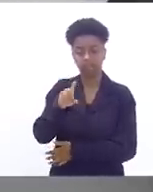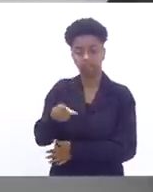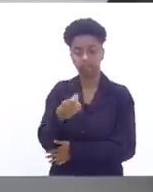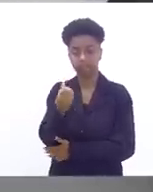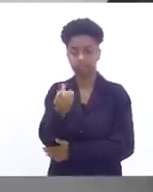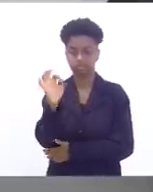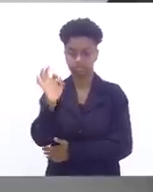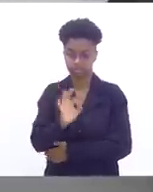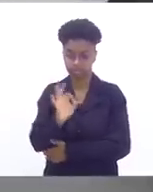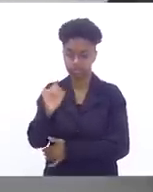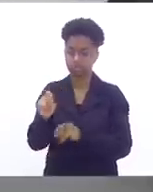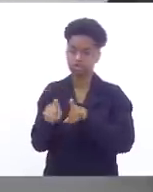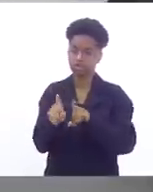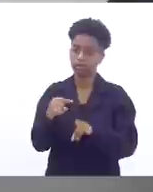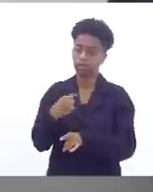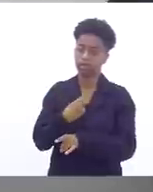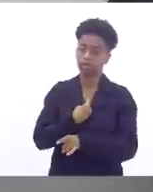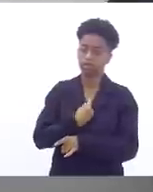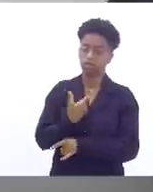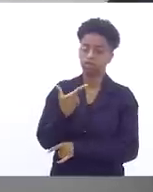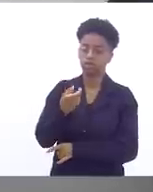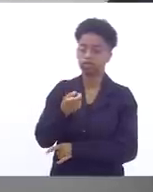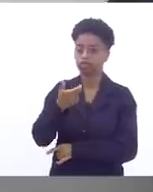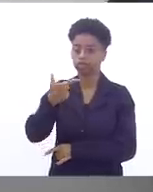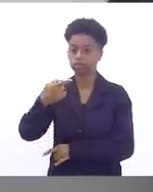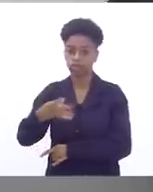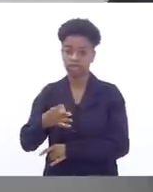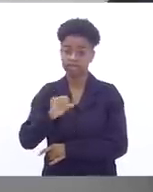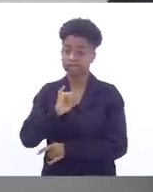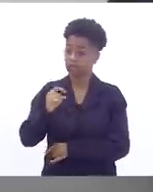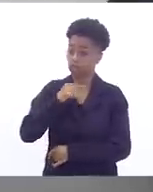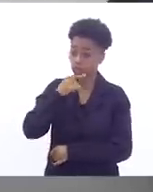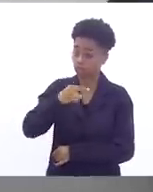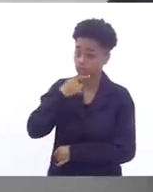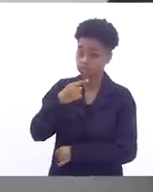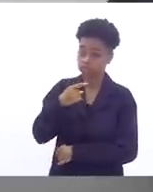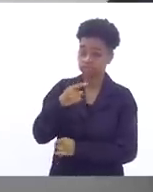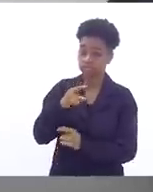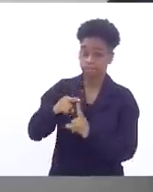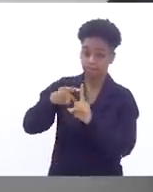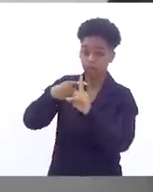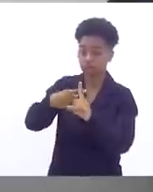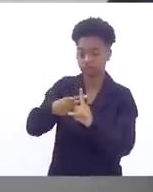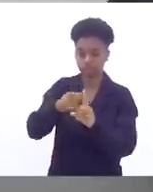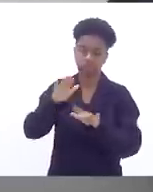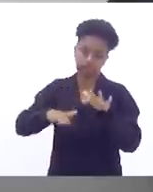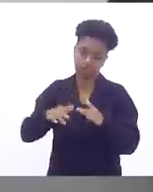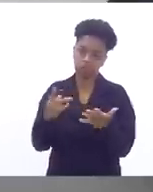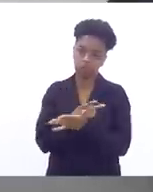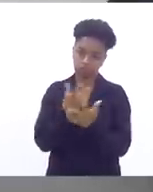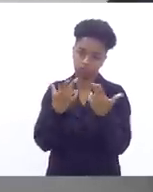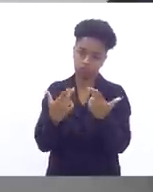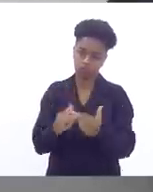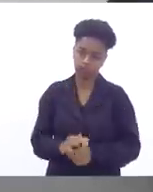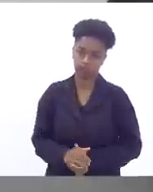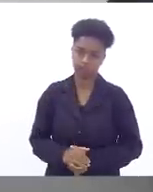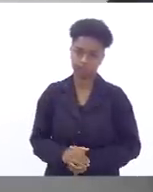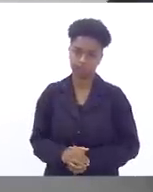E logicamente 2024 se não tivermos uma retrá-lo positivo pode ser que aconteça o mesmo